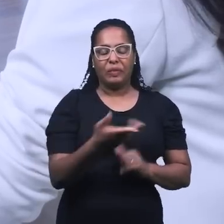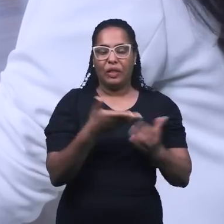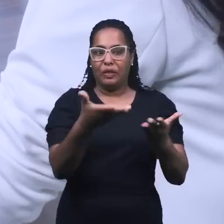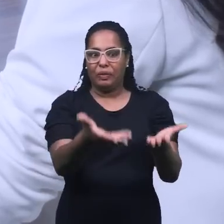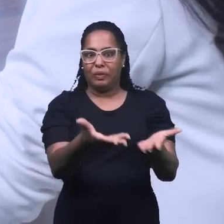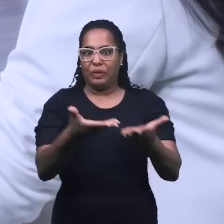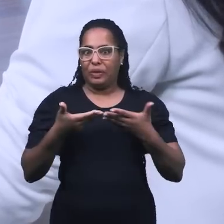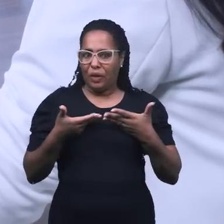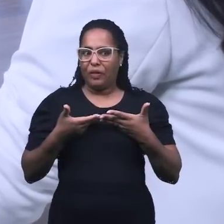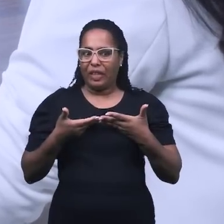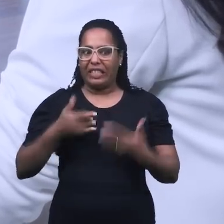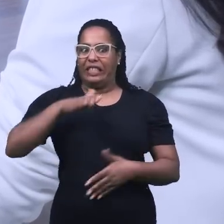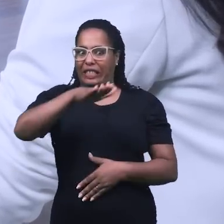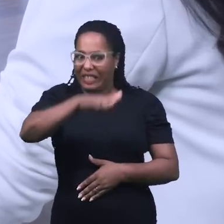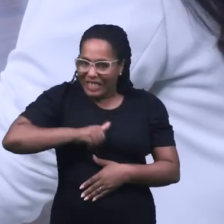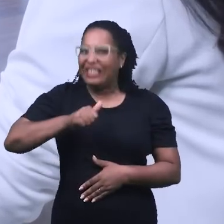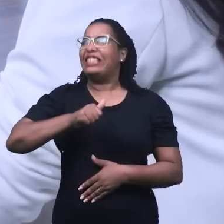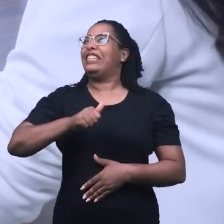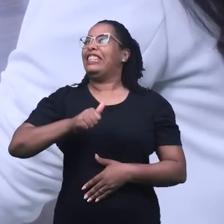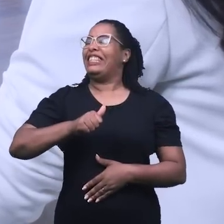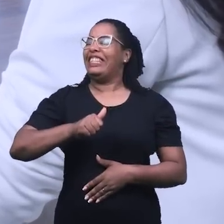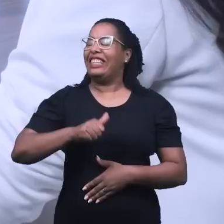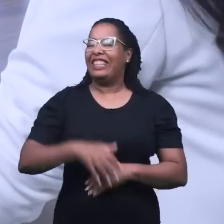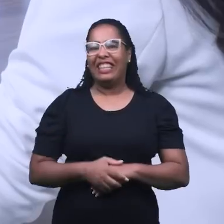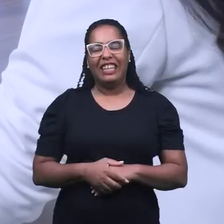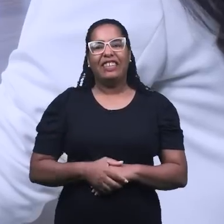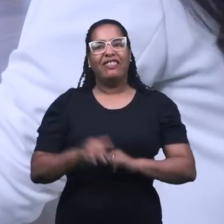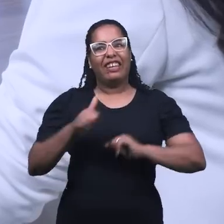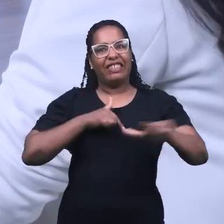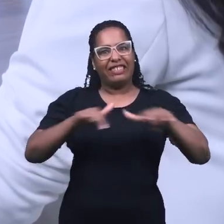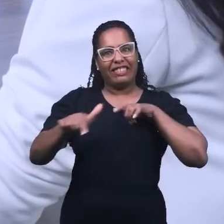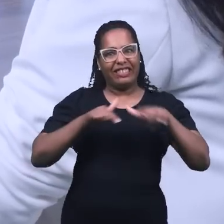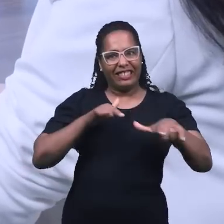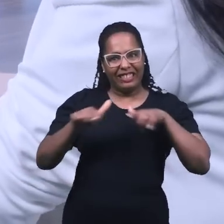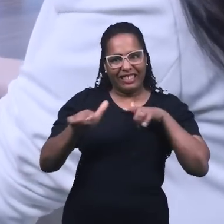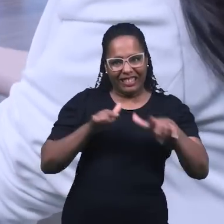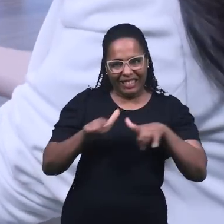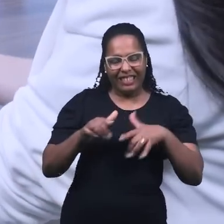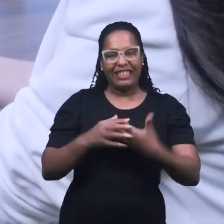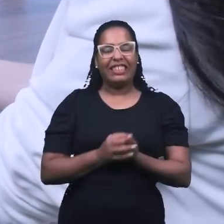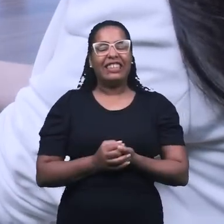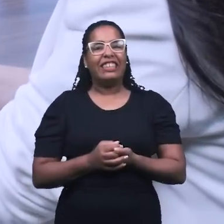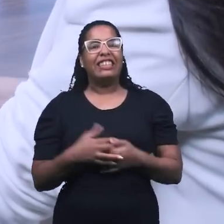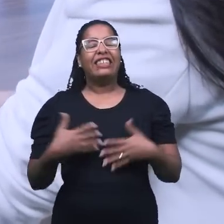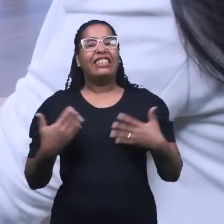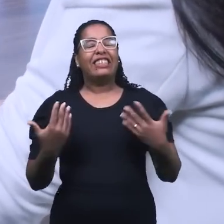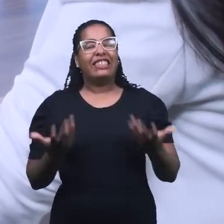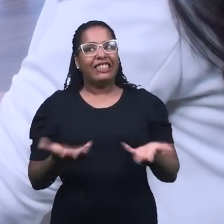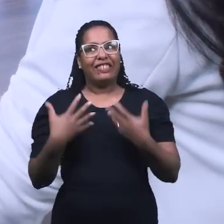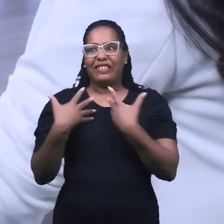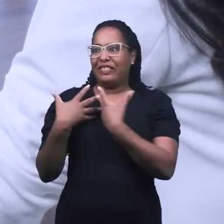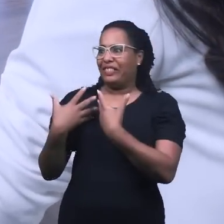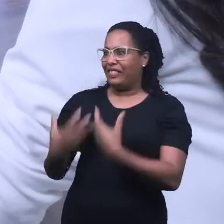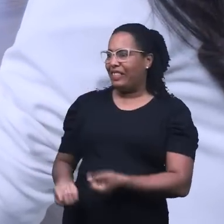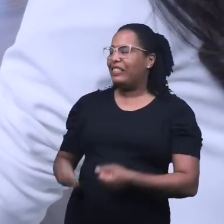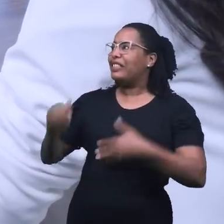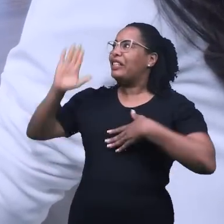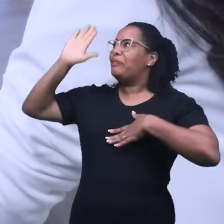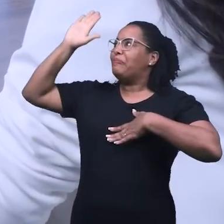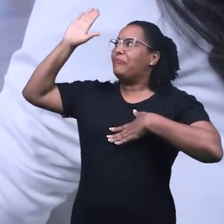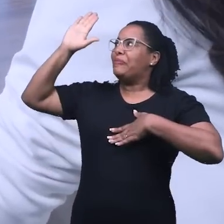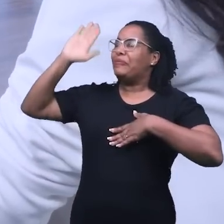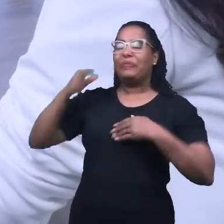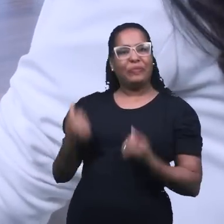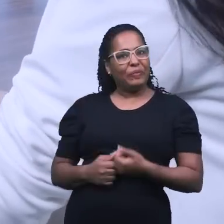fomos convidadas, né, convocadas para realizar esse trabalho e aceitamos, né? O